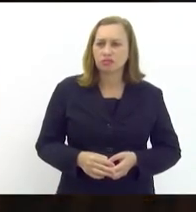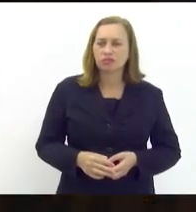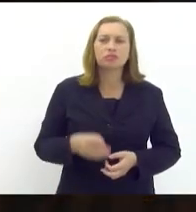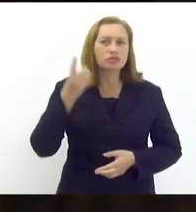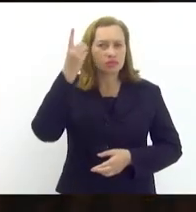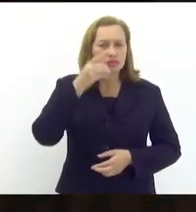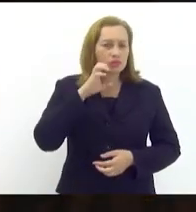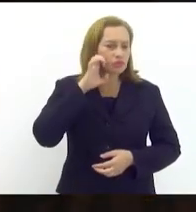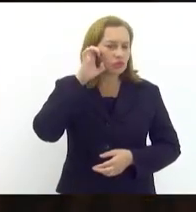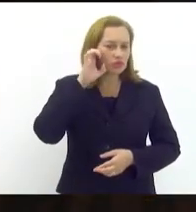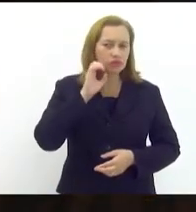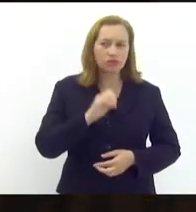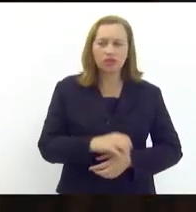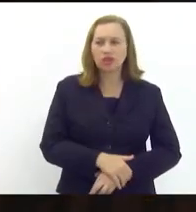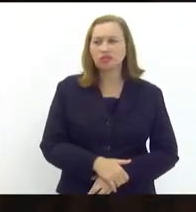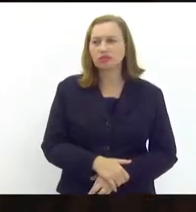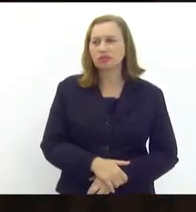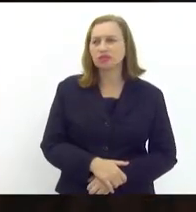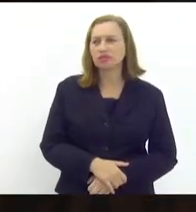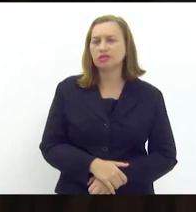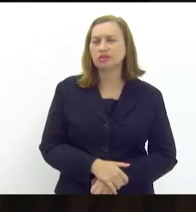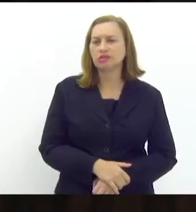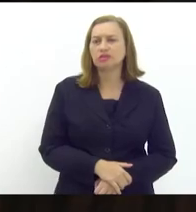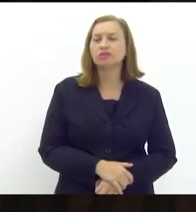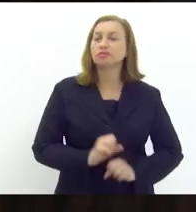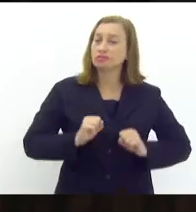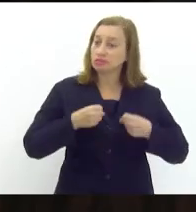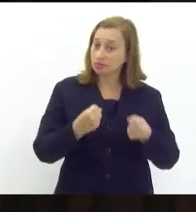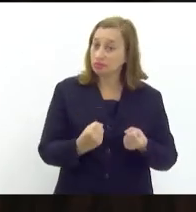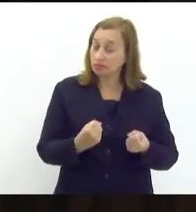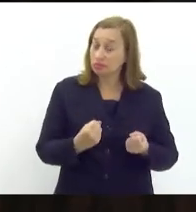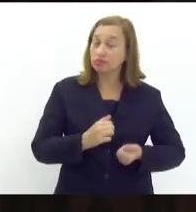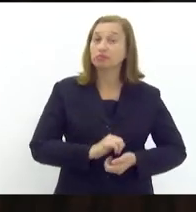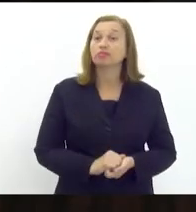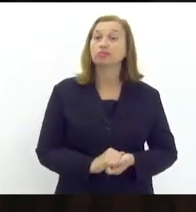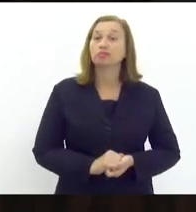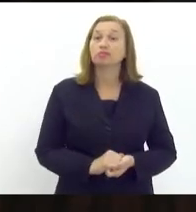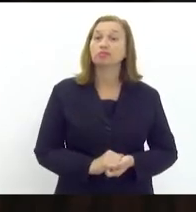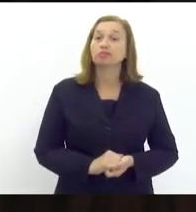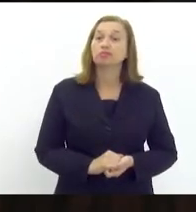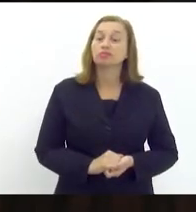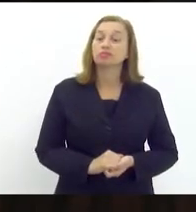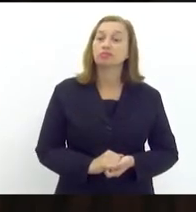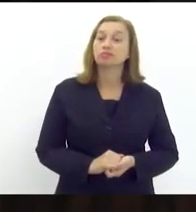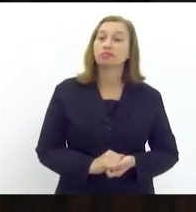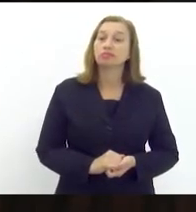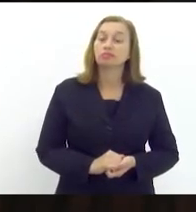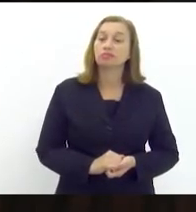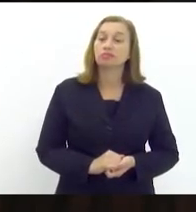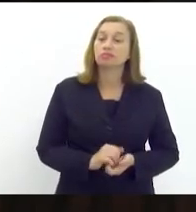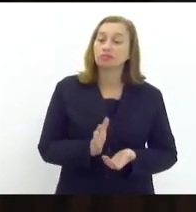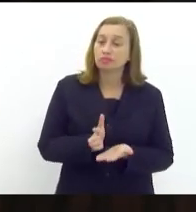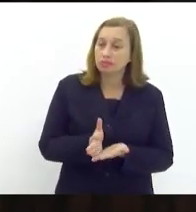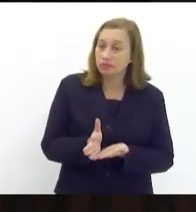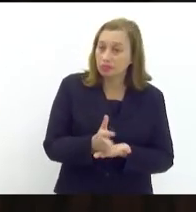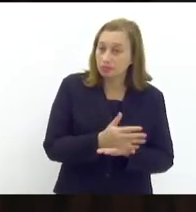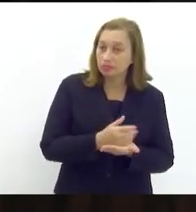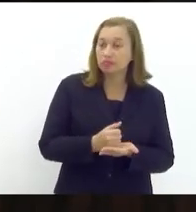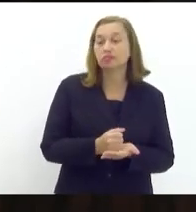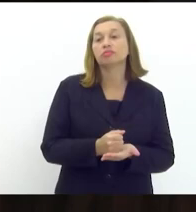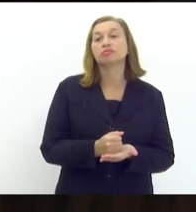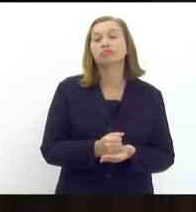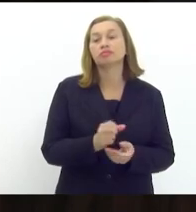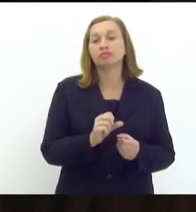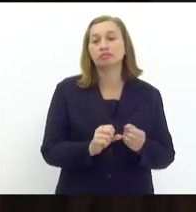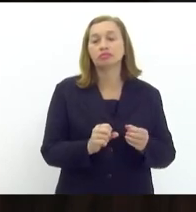um comentário aqui que eu também super defendo que aquele que tem que executar tem que ficar com maior recurso para fazer as